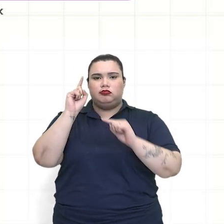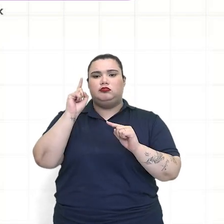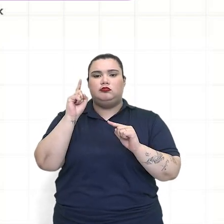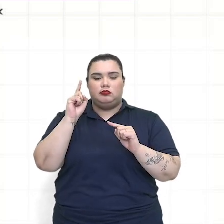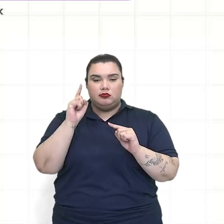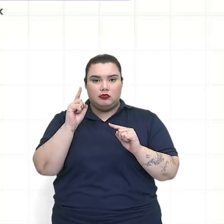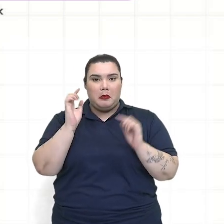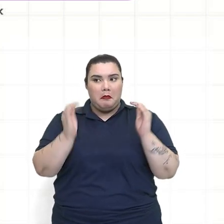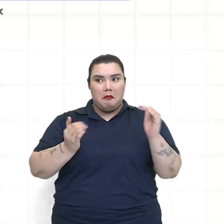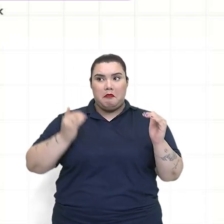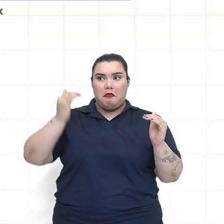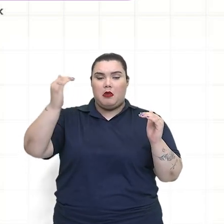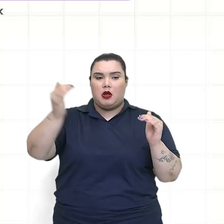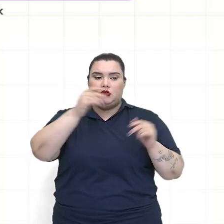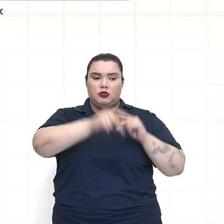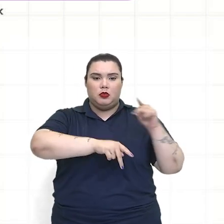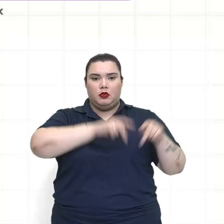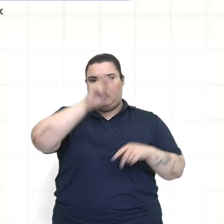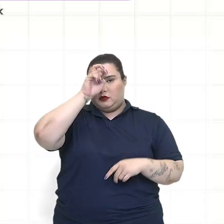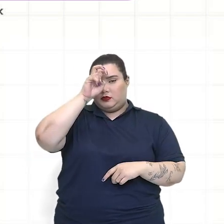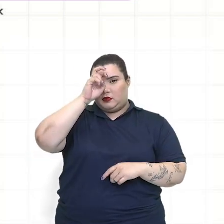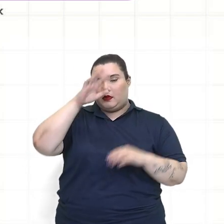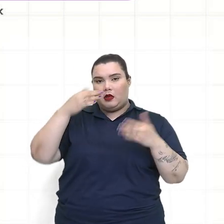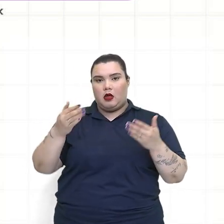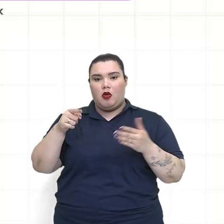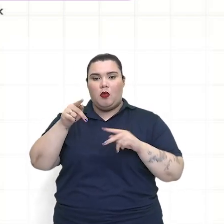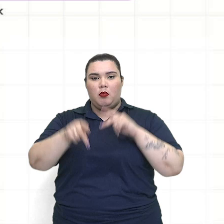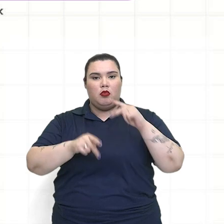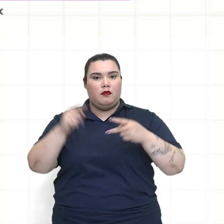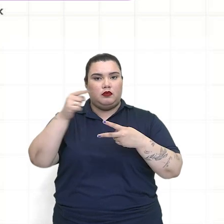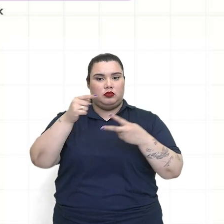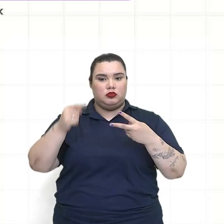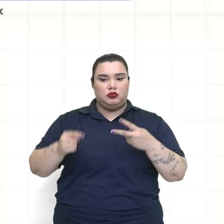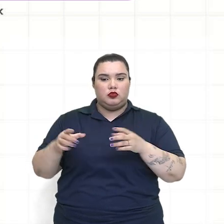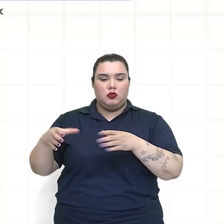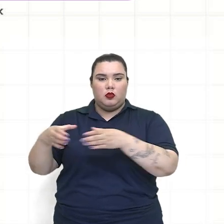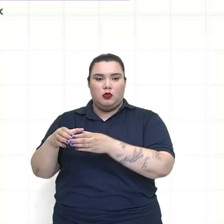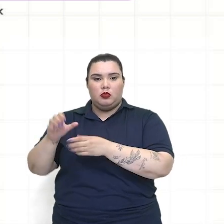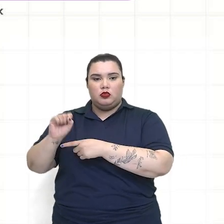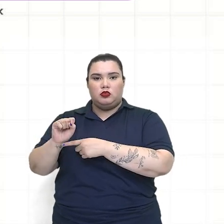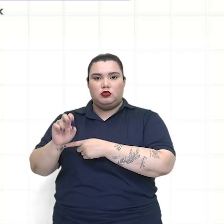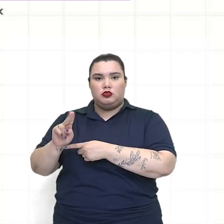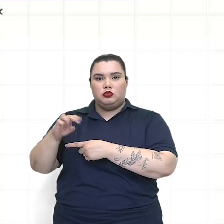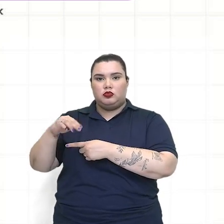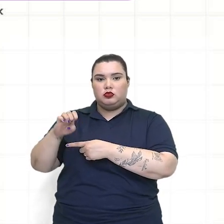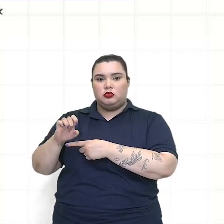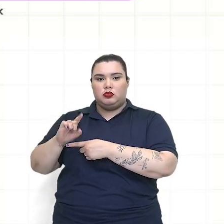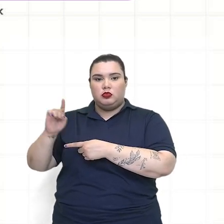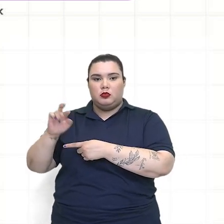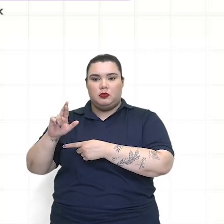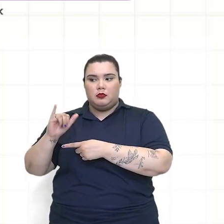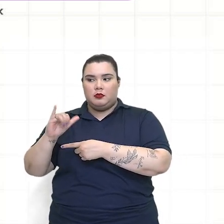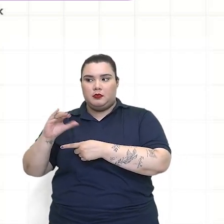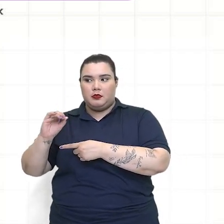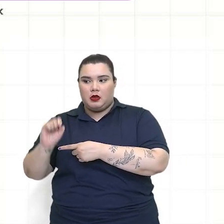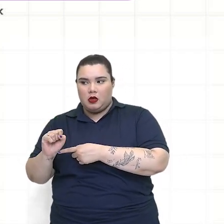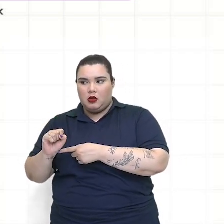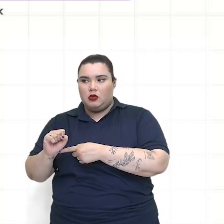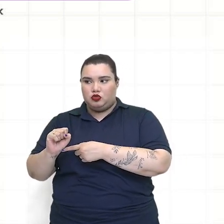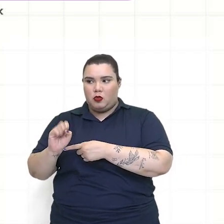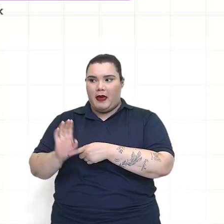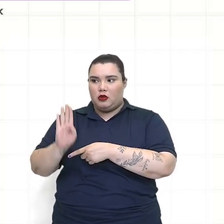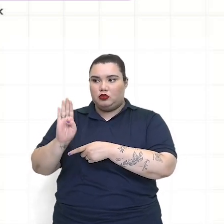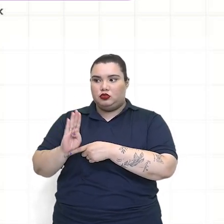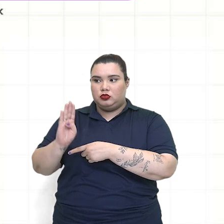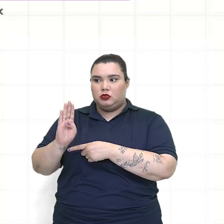civilizações egípcias, que foram os sumérios e babilônicos. Os sumérios e babilônicos